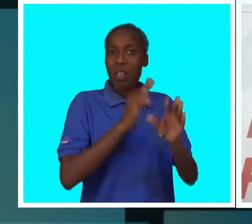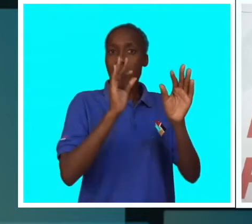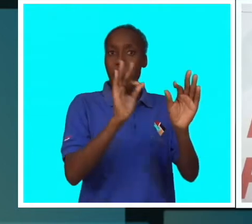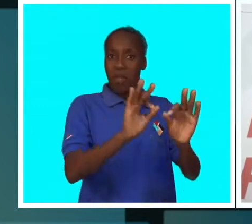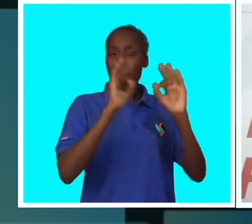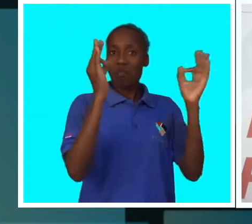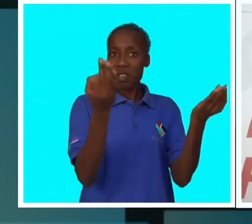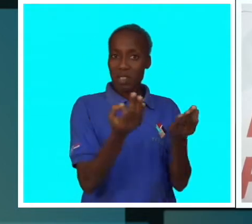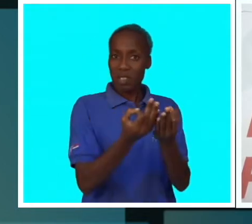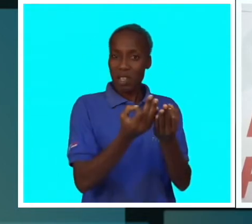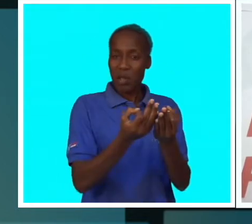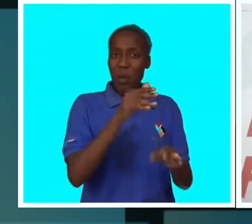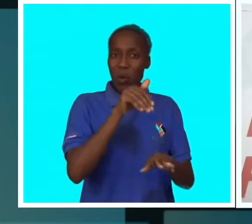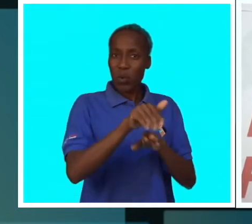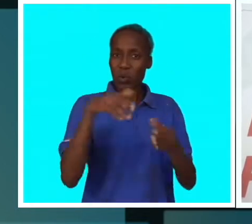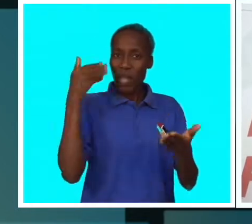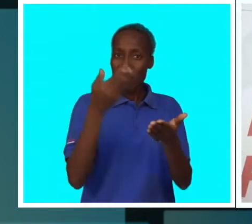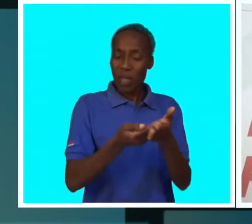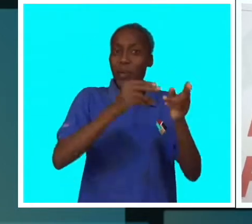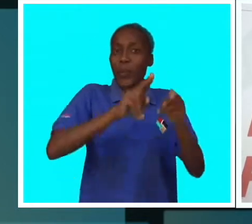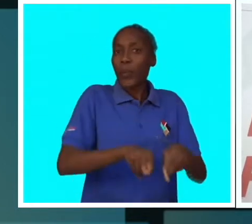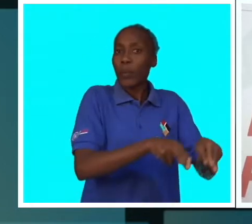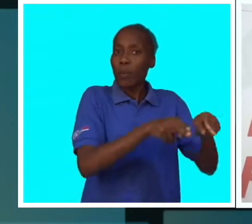para continuar até o final do contrato.